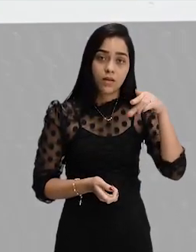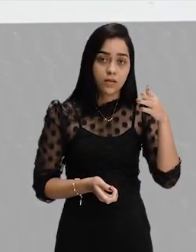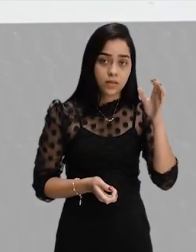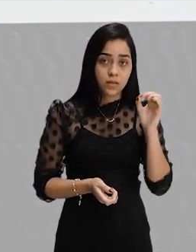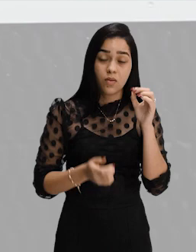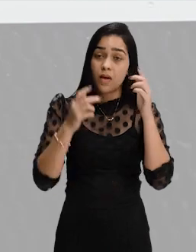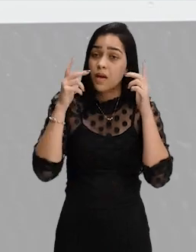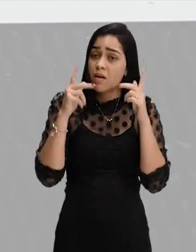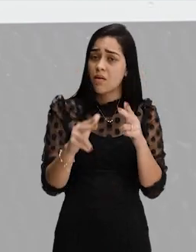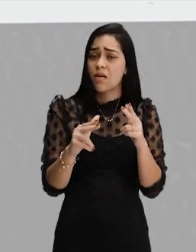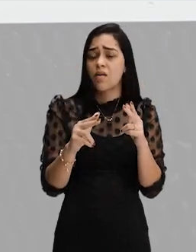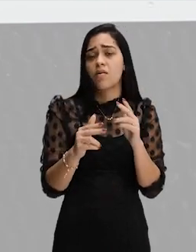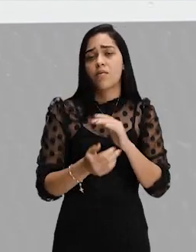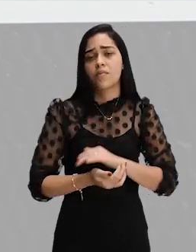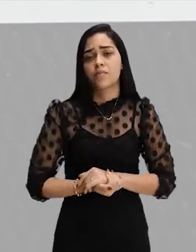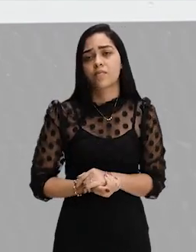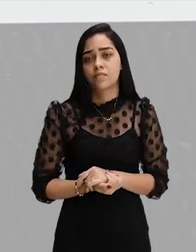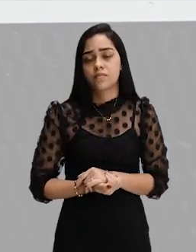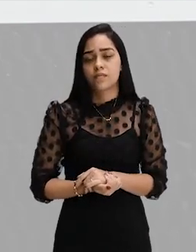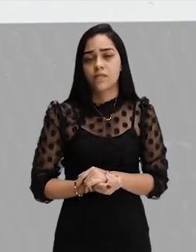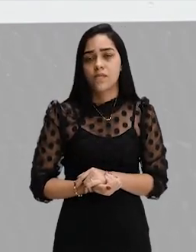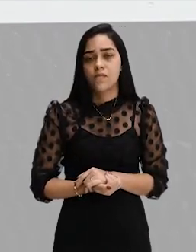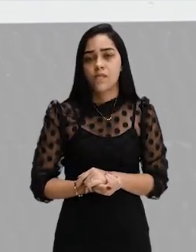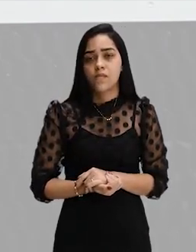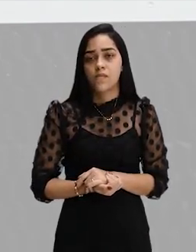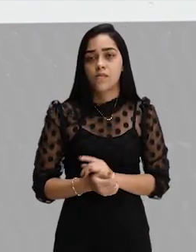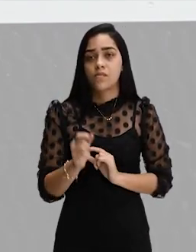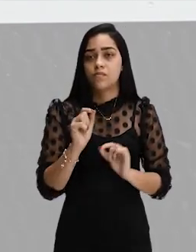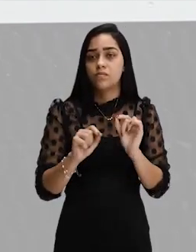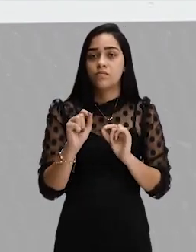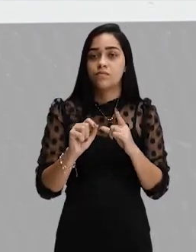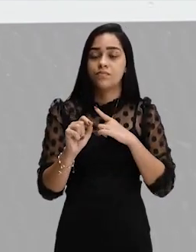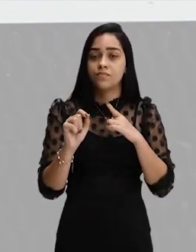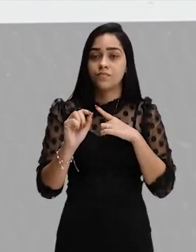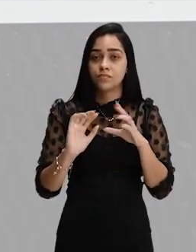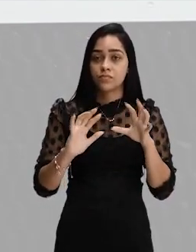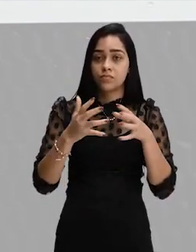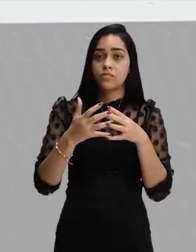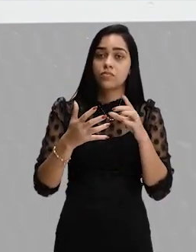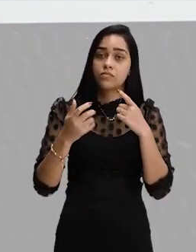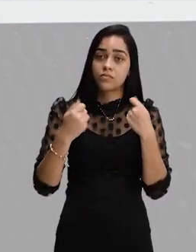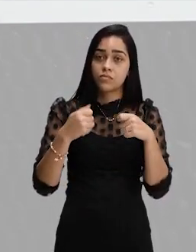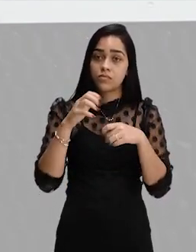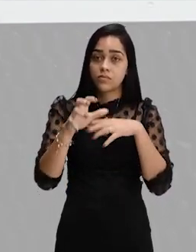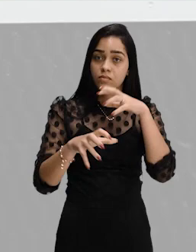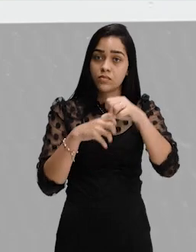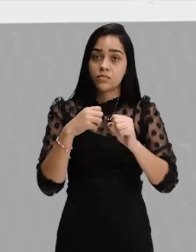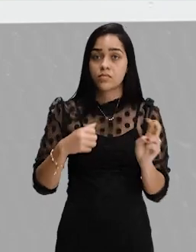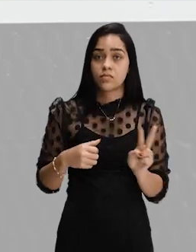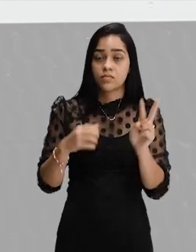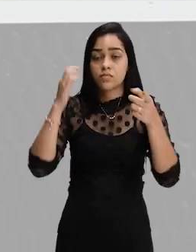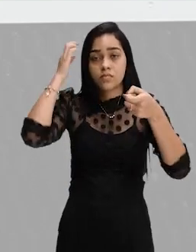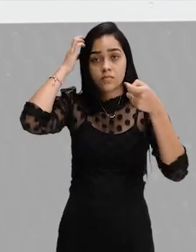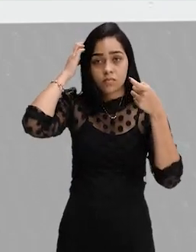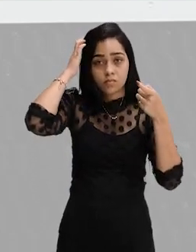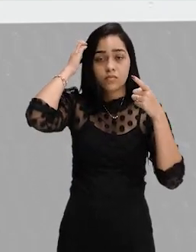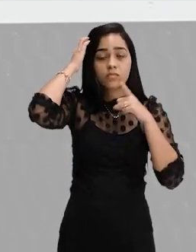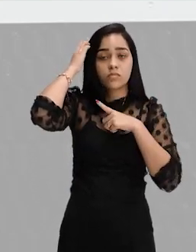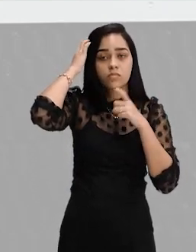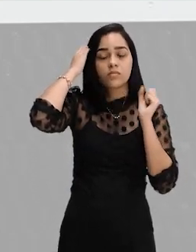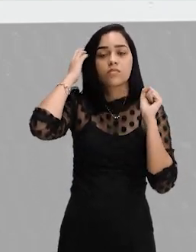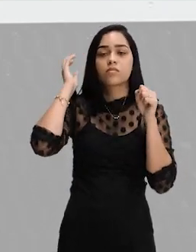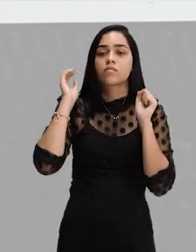coisa. Essas duas inequações aqui, elas estão integradas, então eu tenho que buscar valor de x que